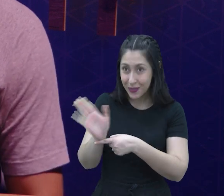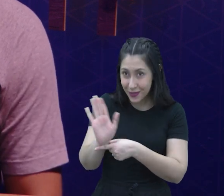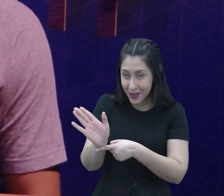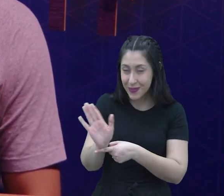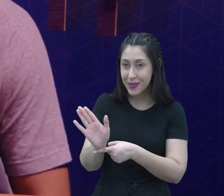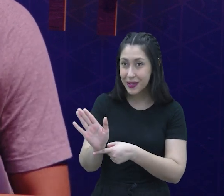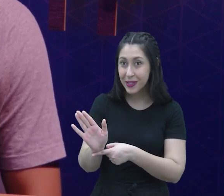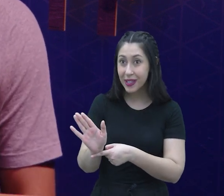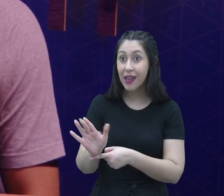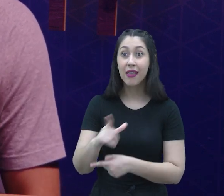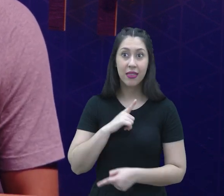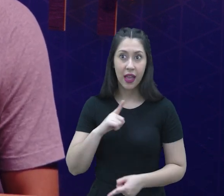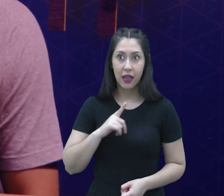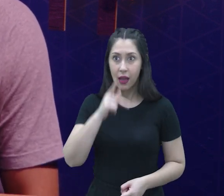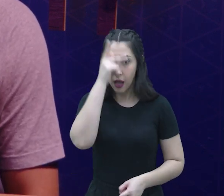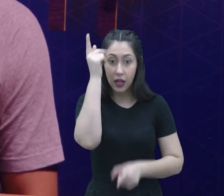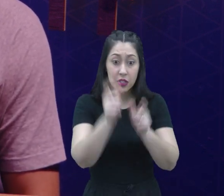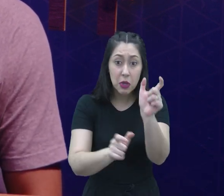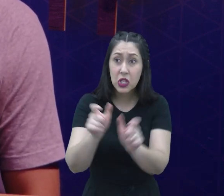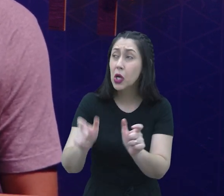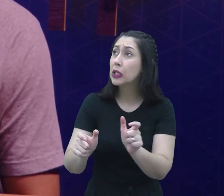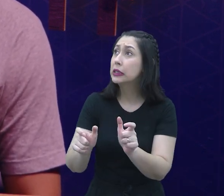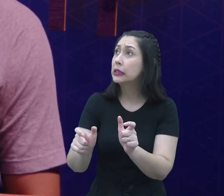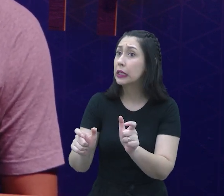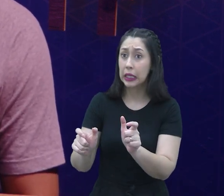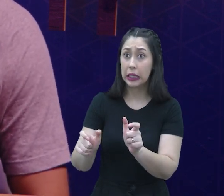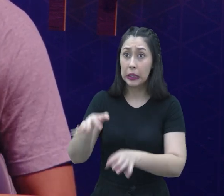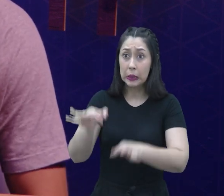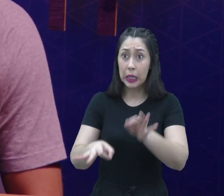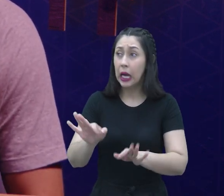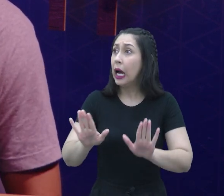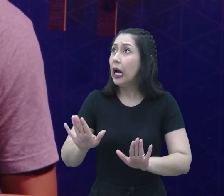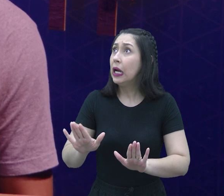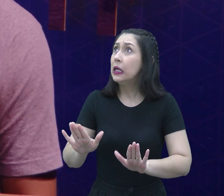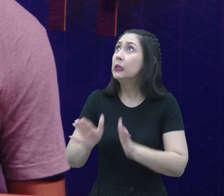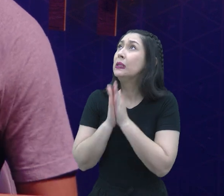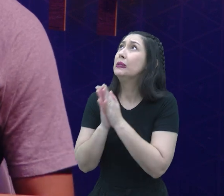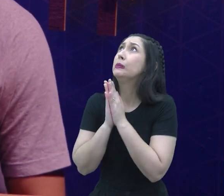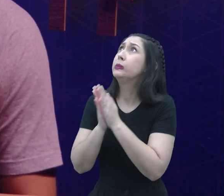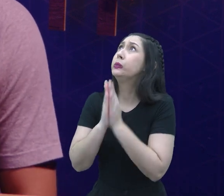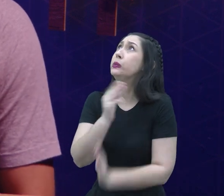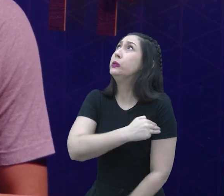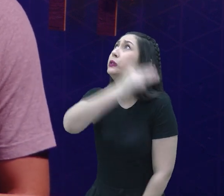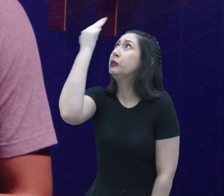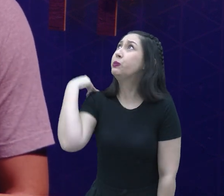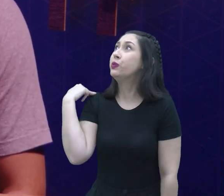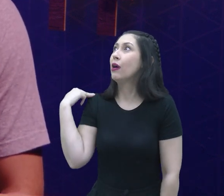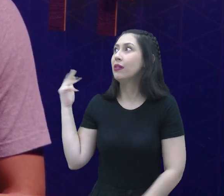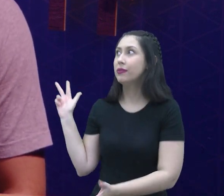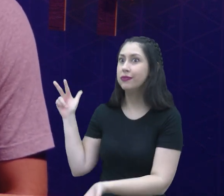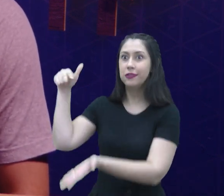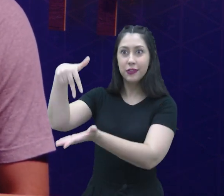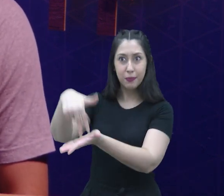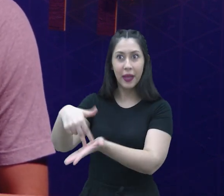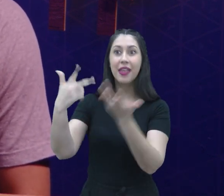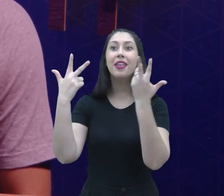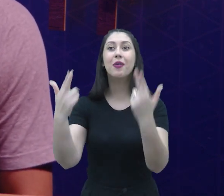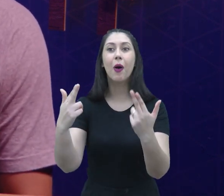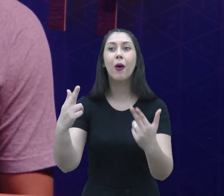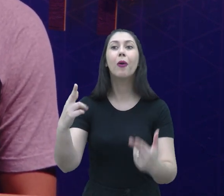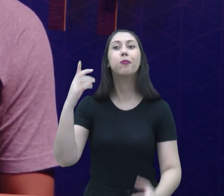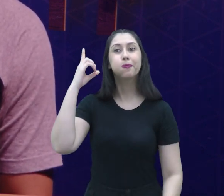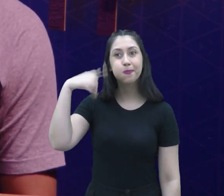né, os personagens chamam por ela e ela vira a advogada. Então, assim, a gente tem